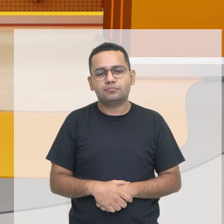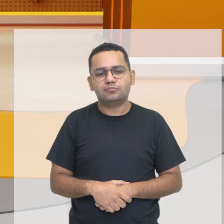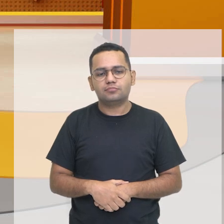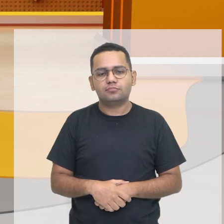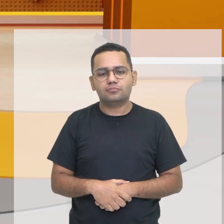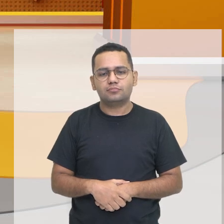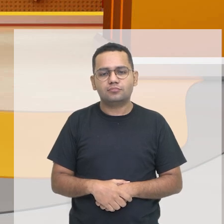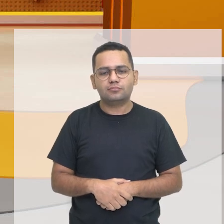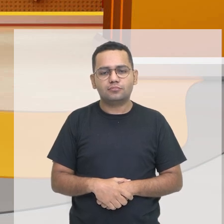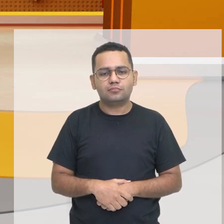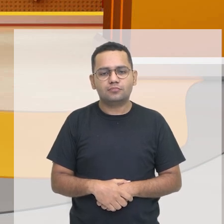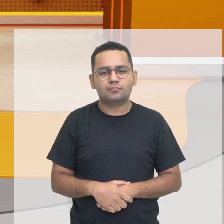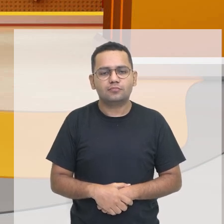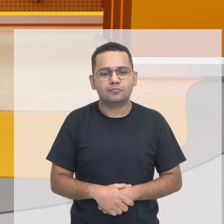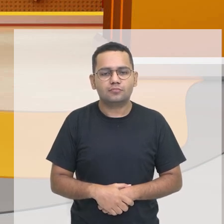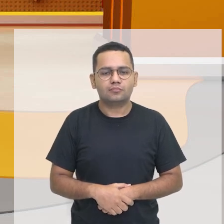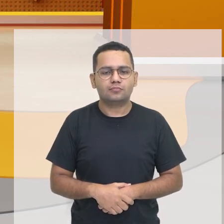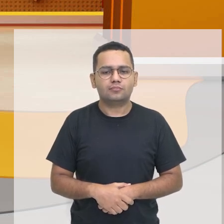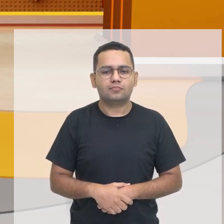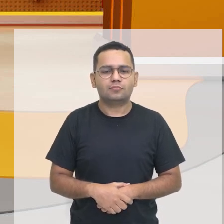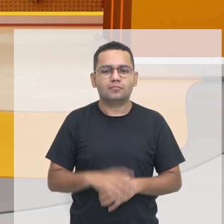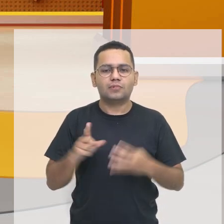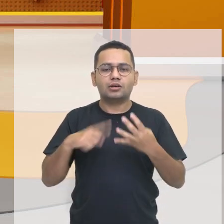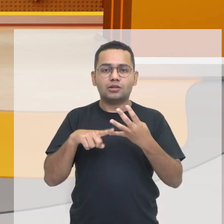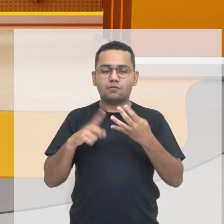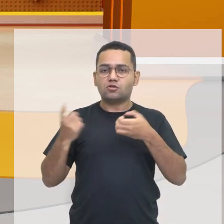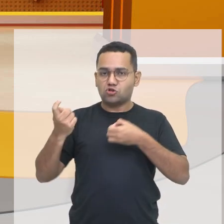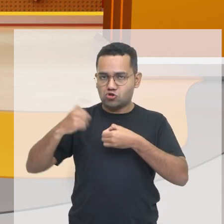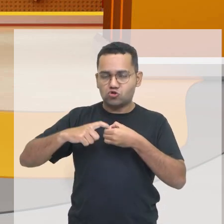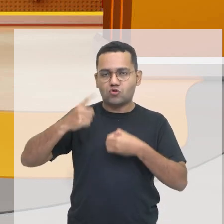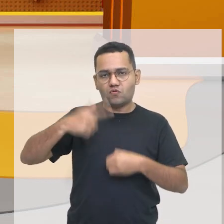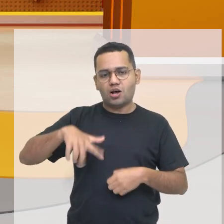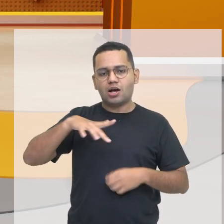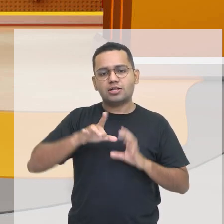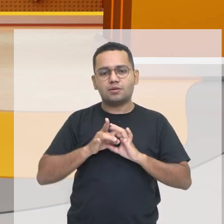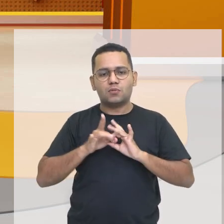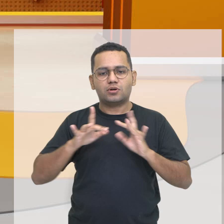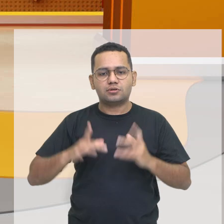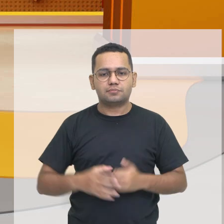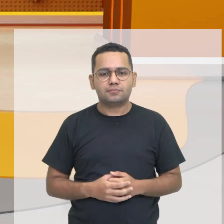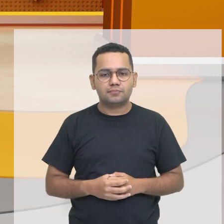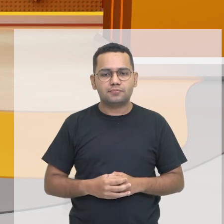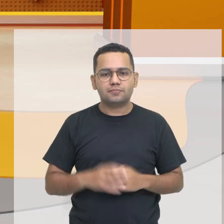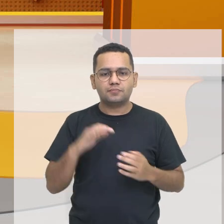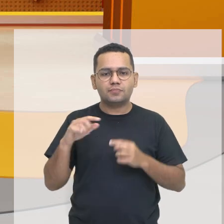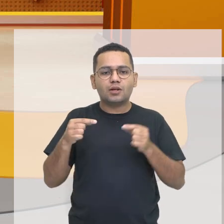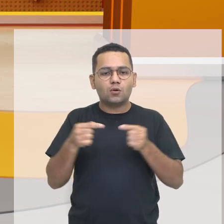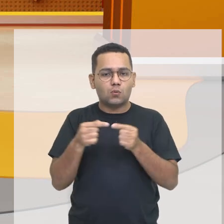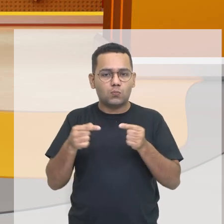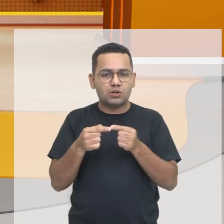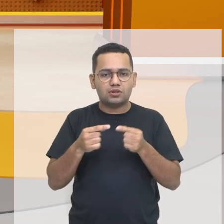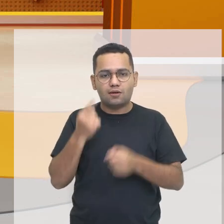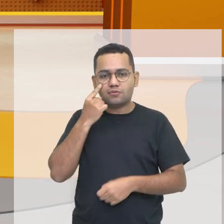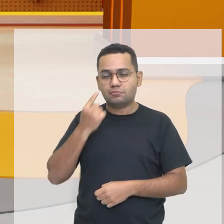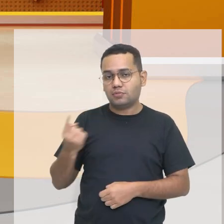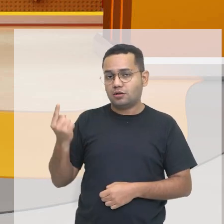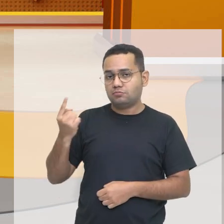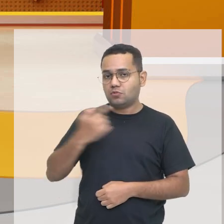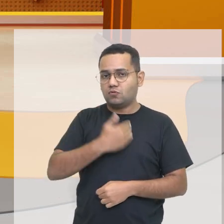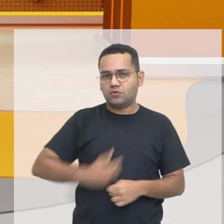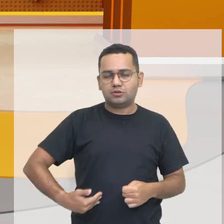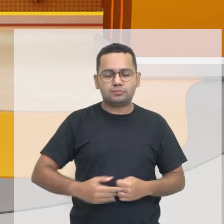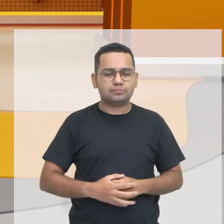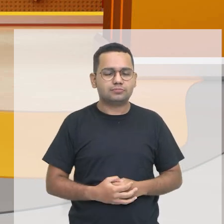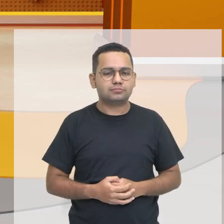da redemocratização do país, certo? Essas são características principais do governo do Geisel. Agora